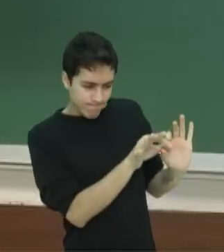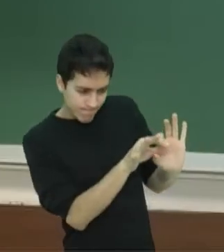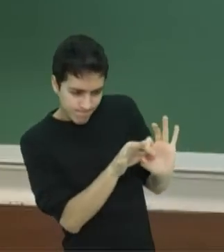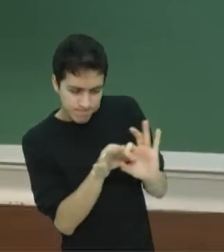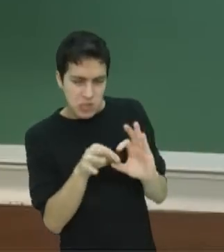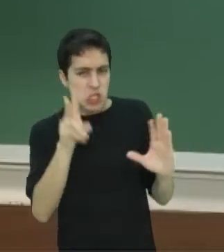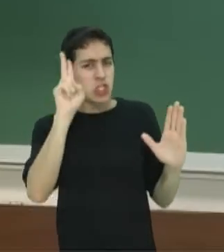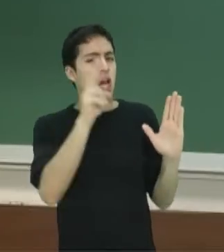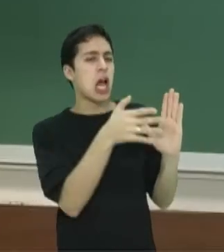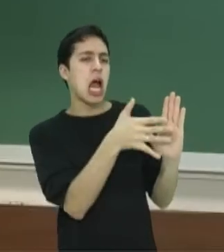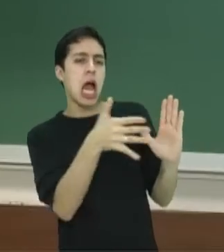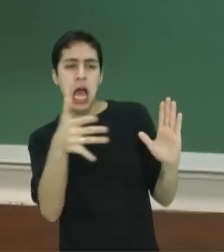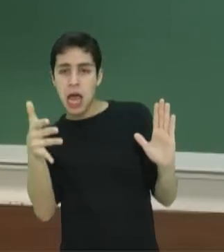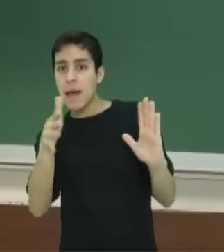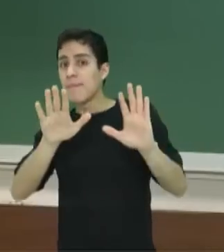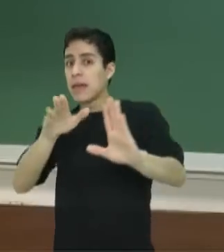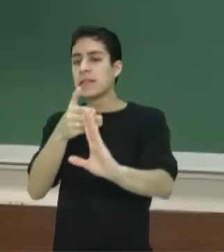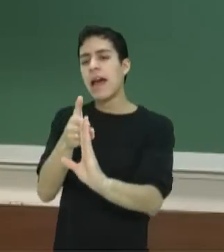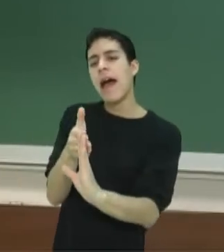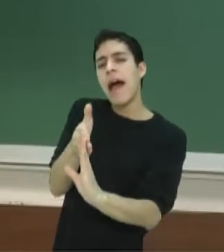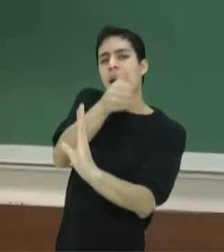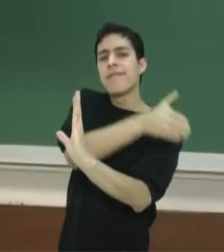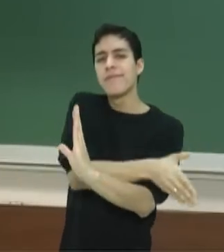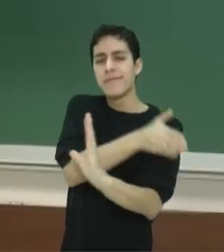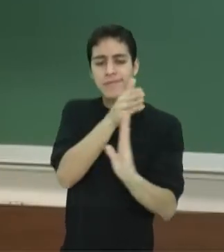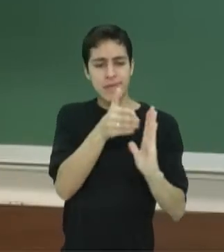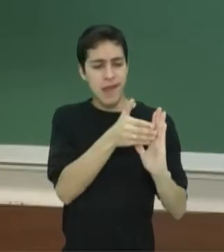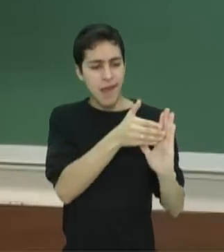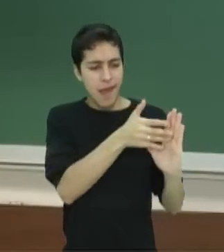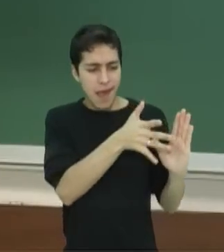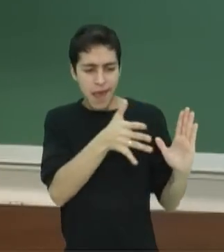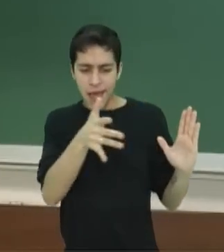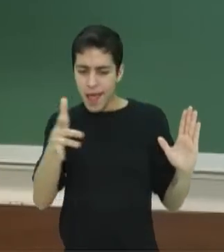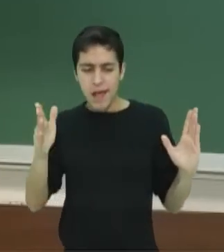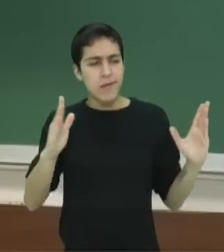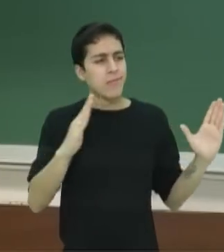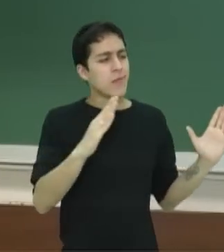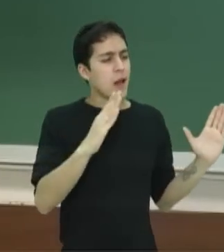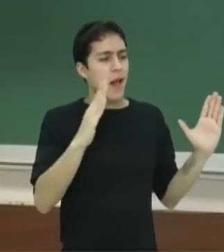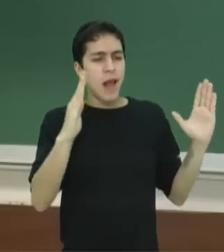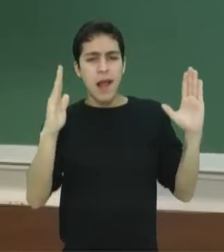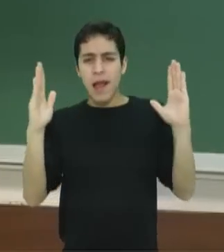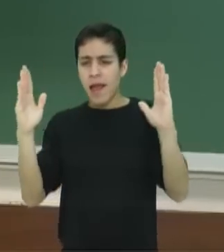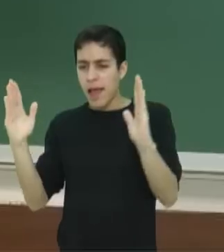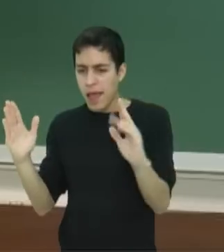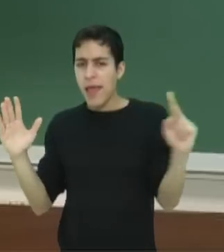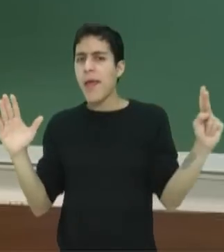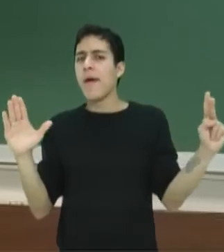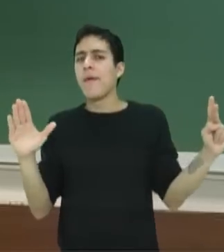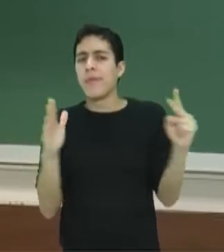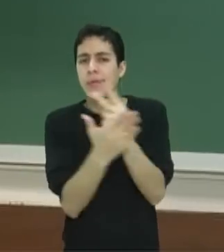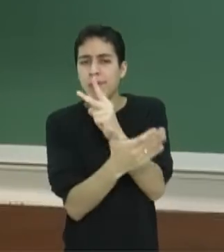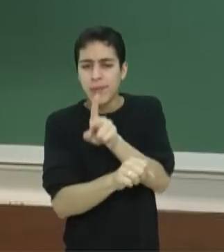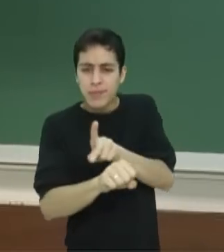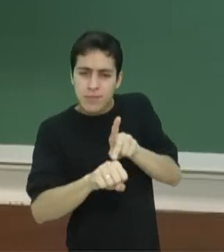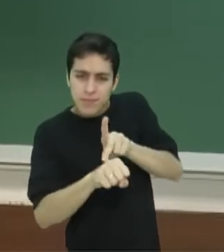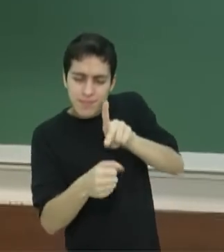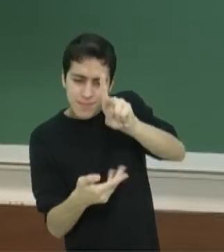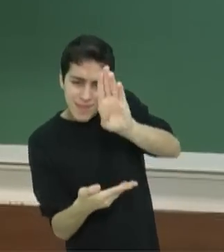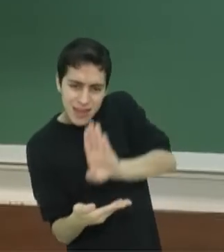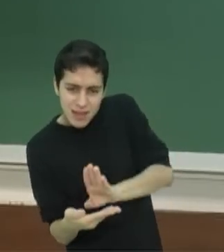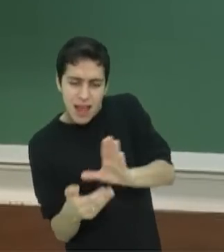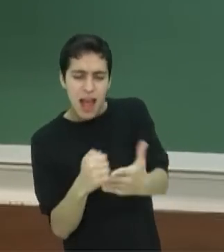fatos anteriores e até mesmo durante esse processo estavam acontecendo. Assim a gente consegue ter